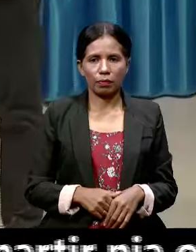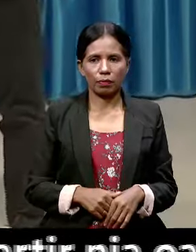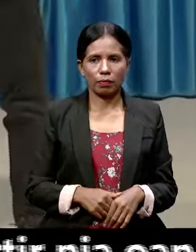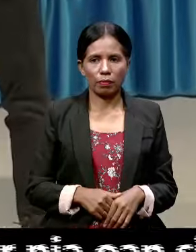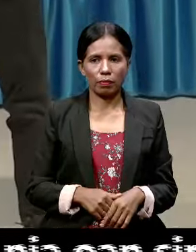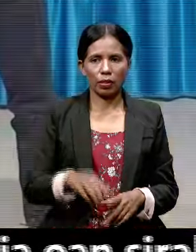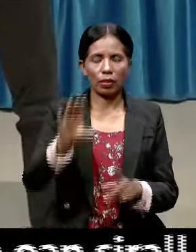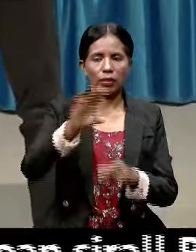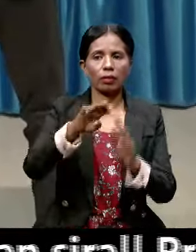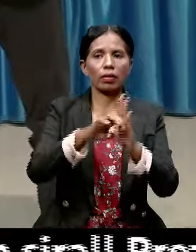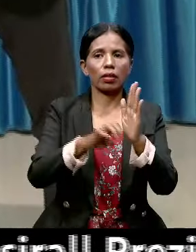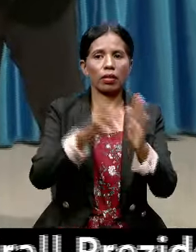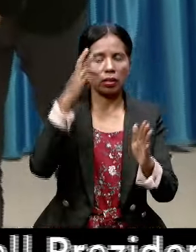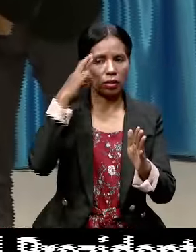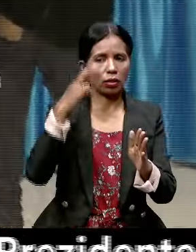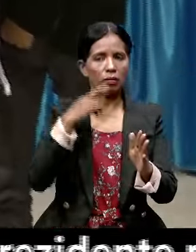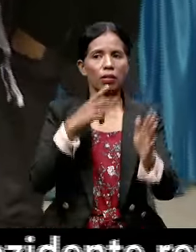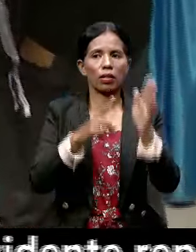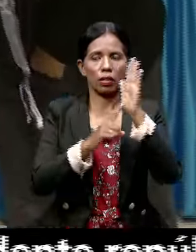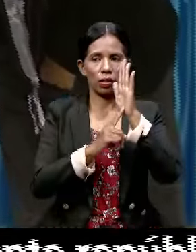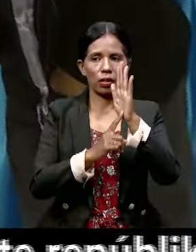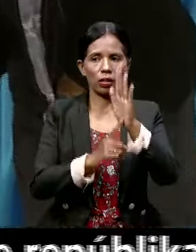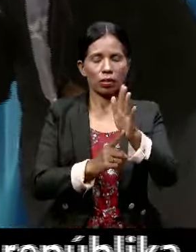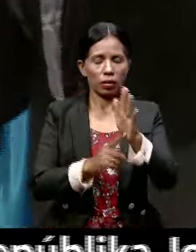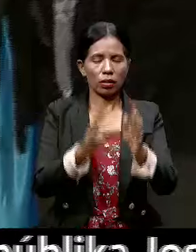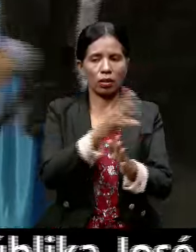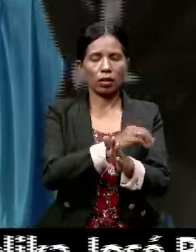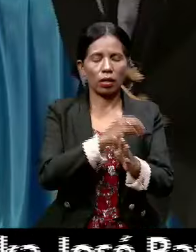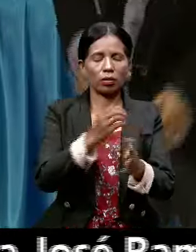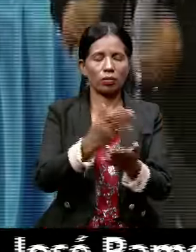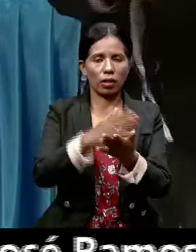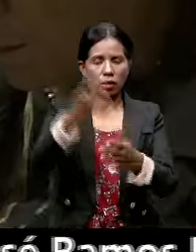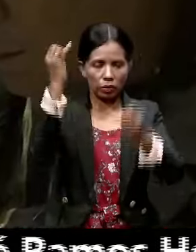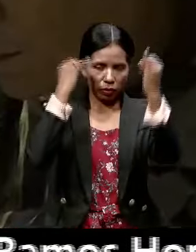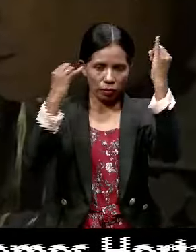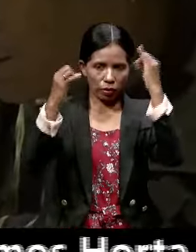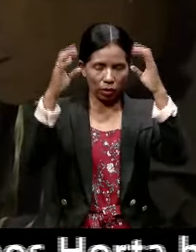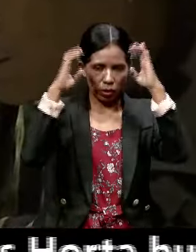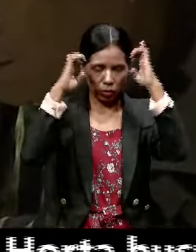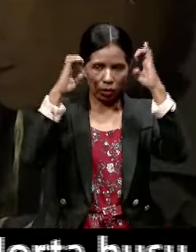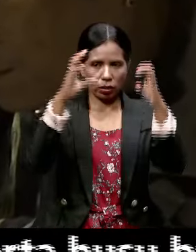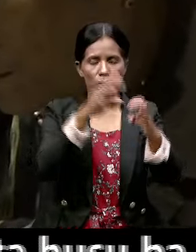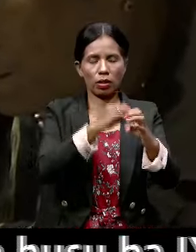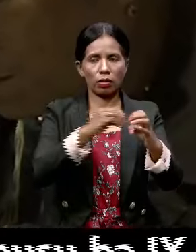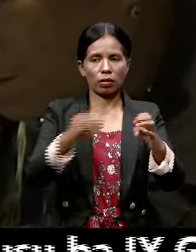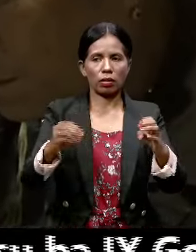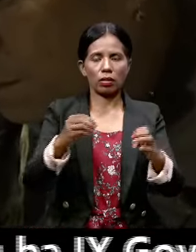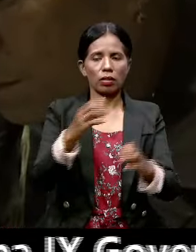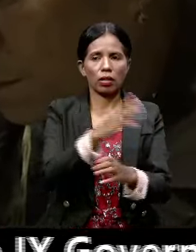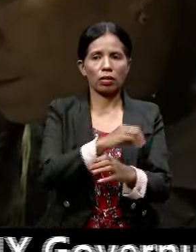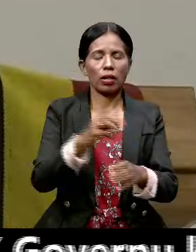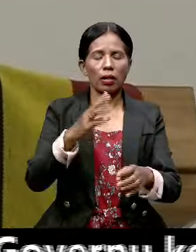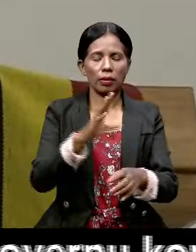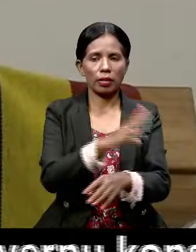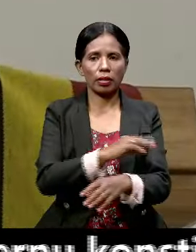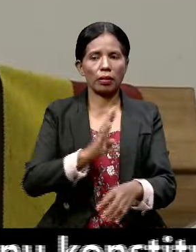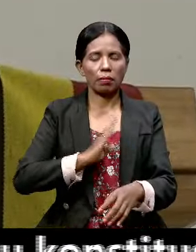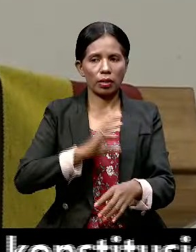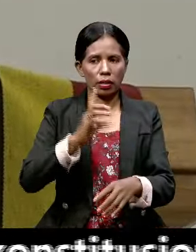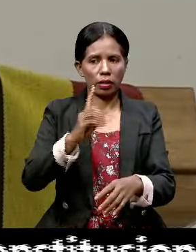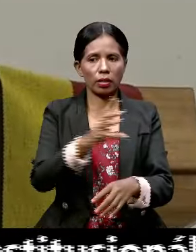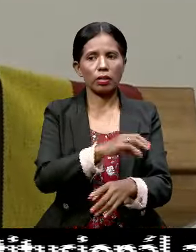Se festaram os eramos horta, a tolha hiracne e o lançamento socialização e educação multilingue e a salão inferdepe balididile. E a oportunidade